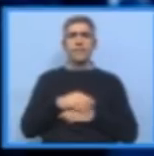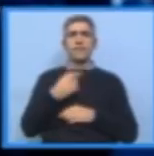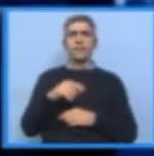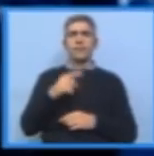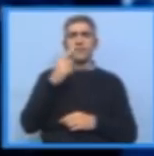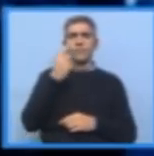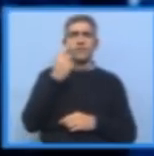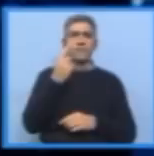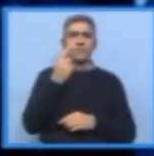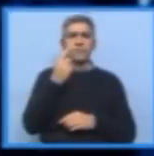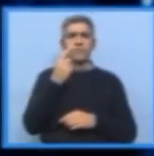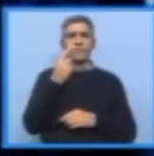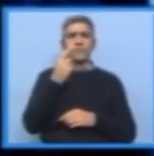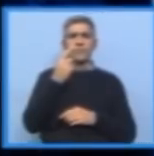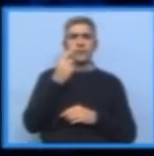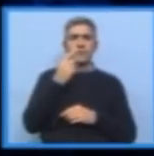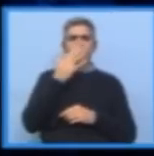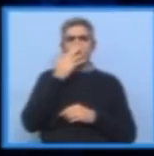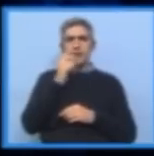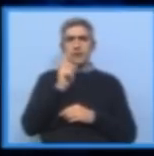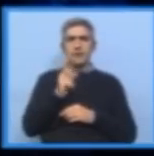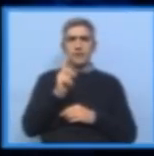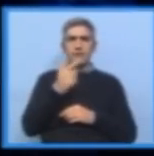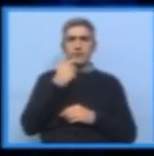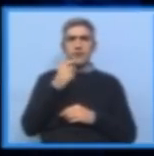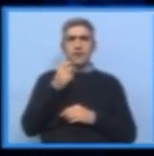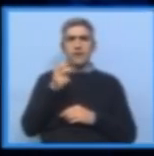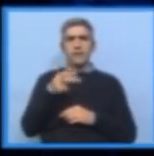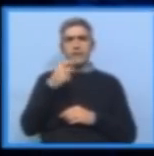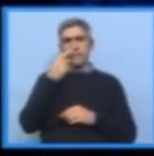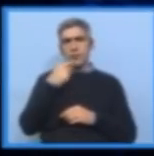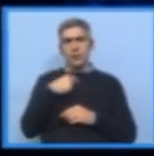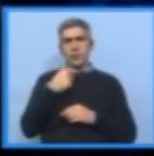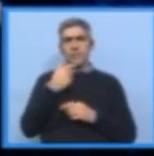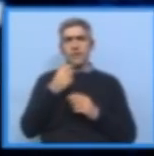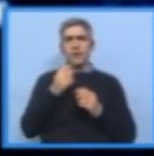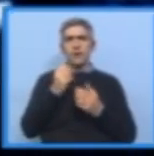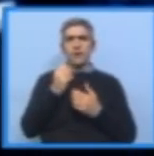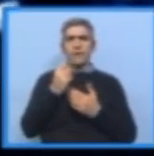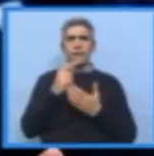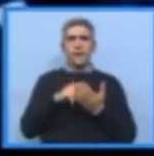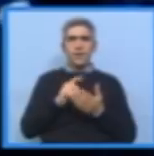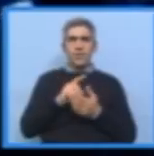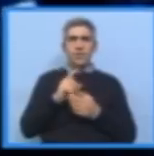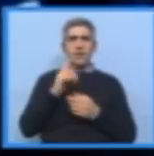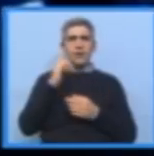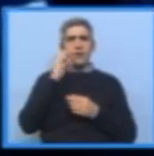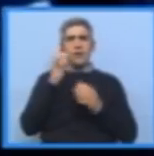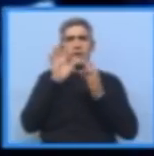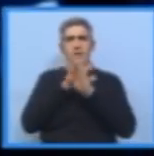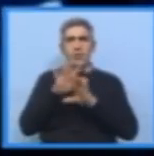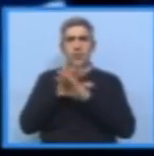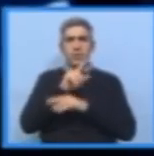uma que parece não pode fazer falta e muitas vezes tenta ser